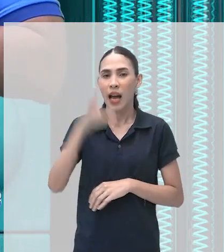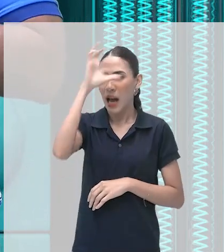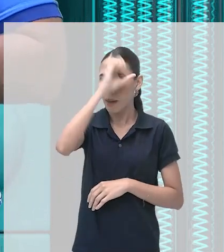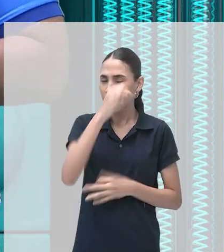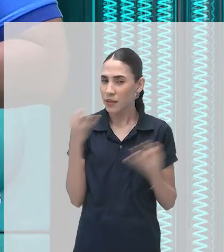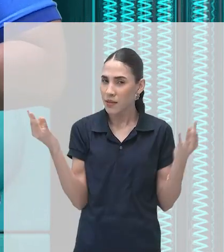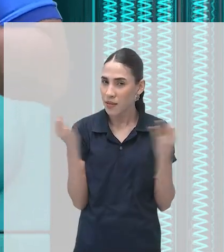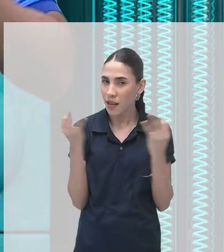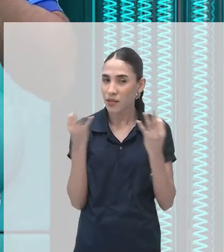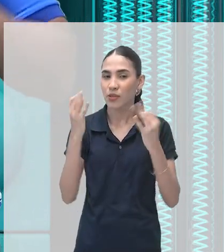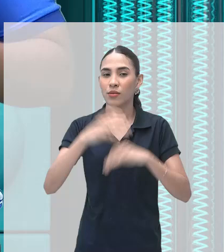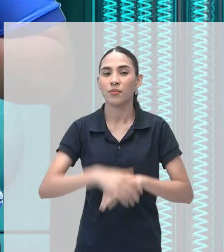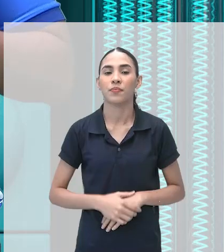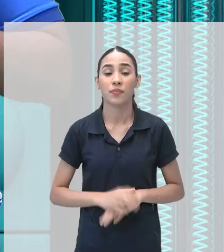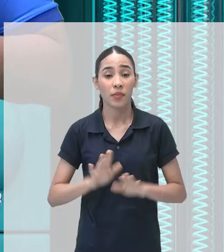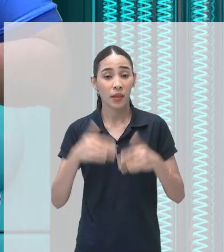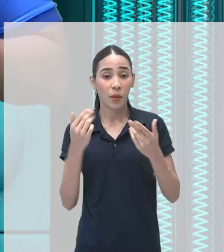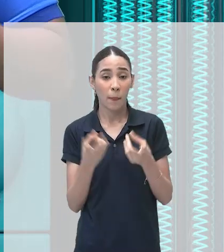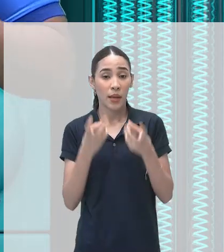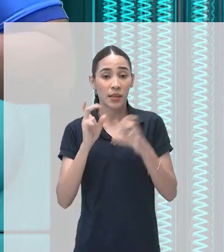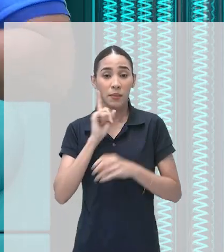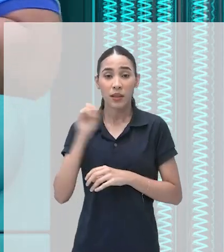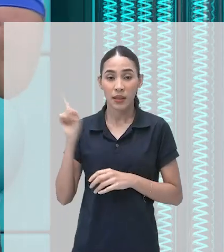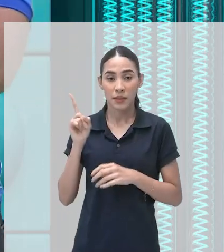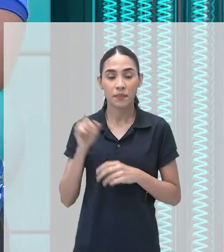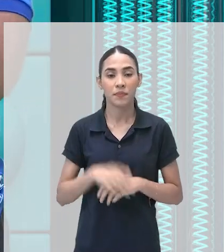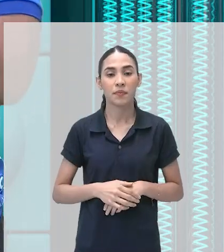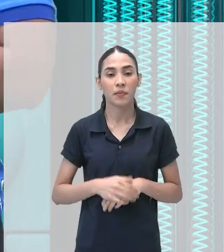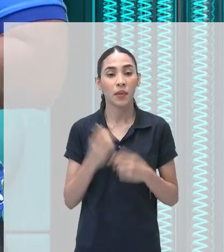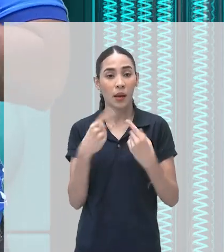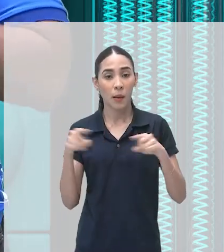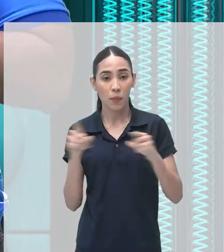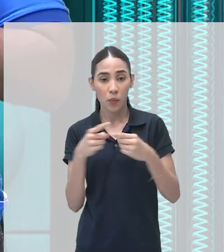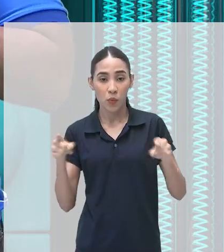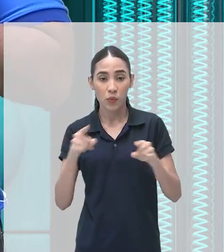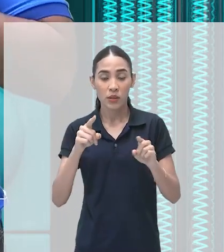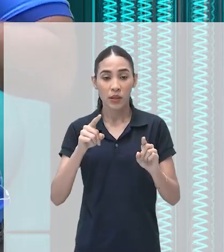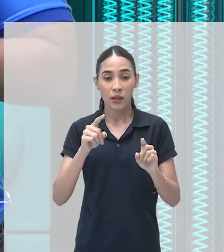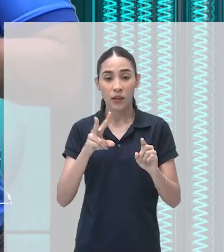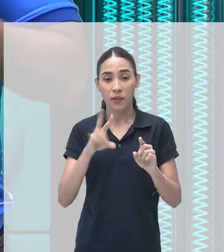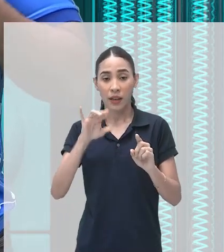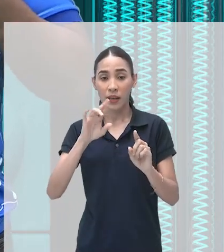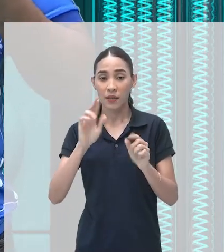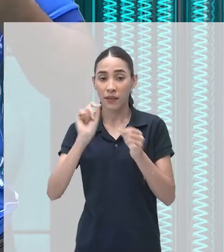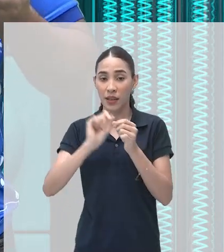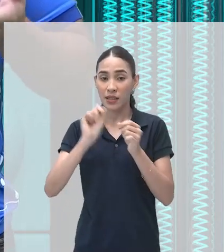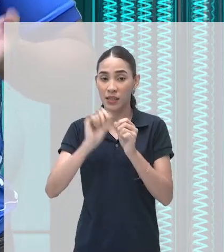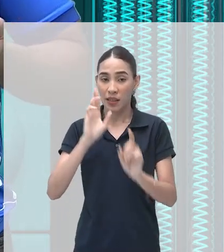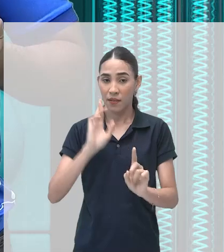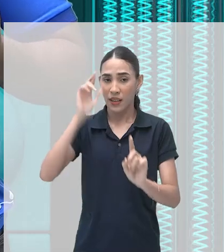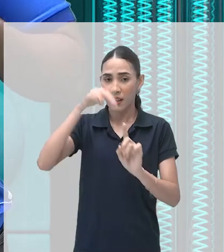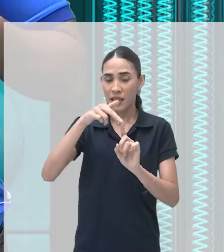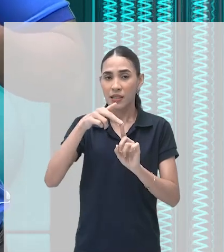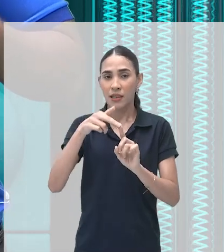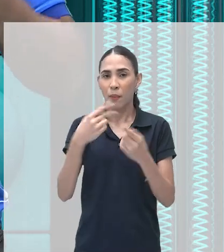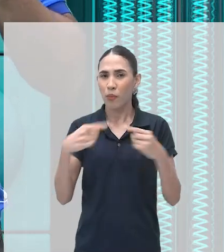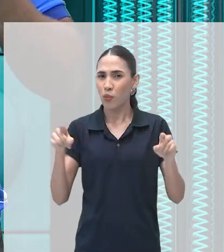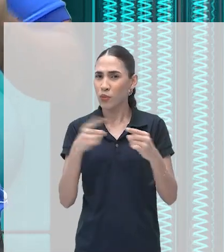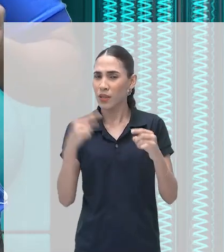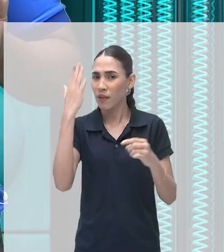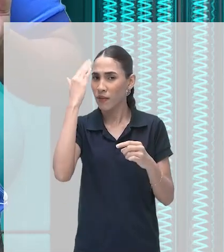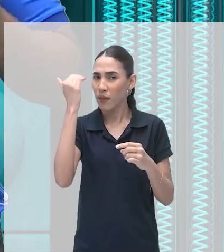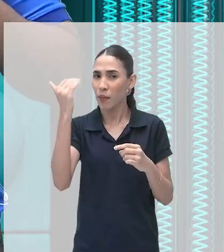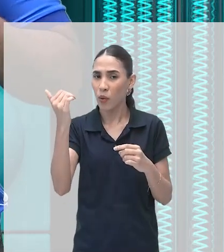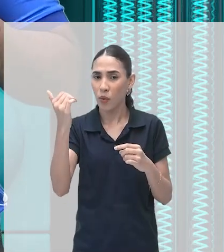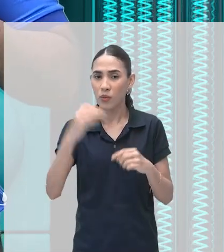aprende direitinho. Observem que essa música faz alusão a uma música famosa, né,